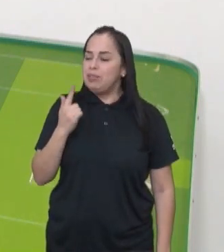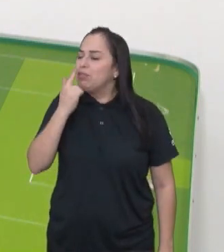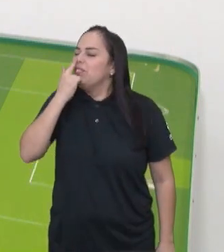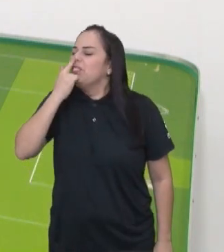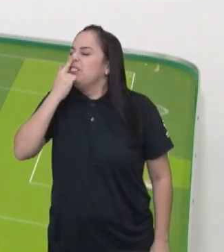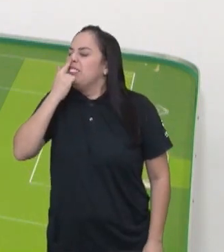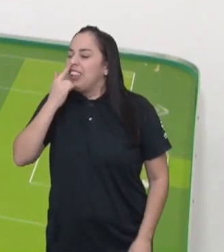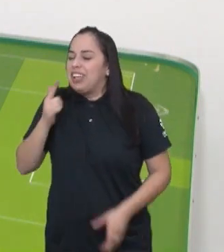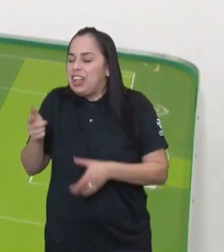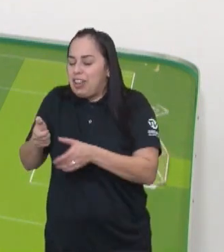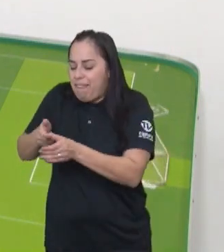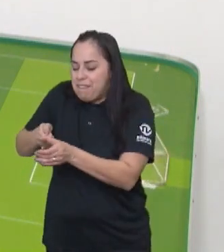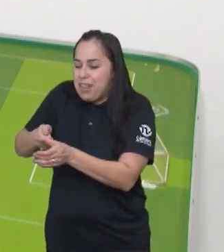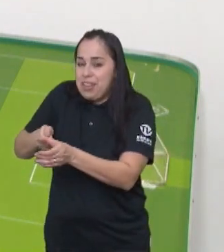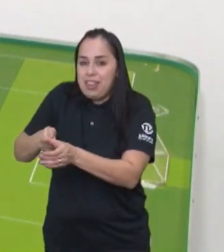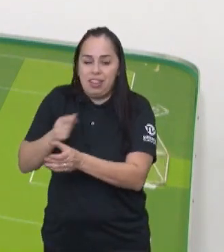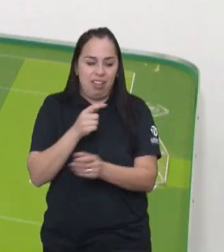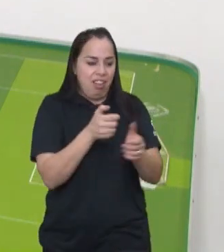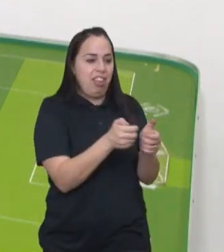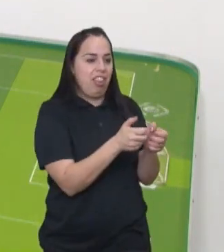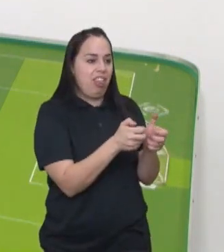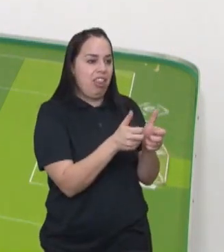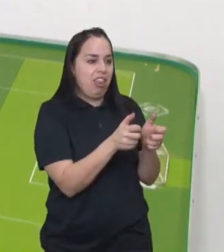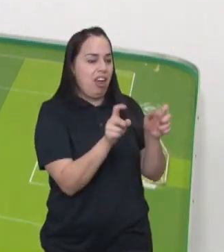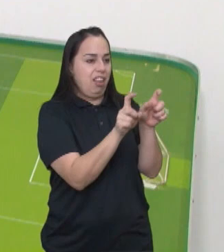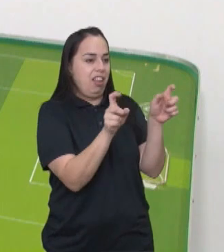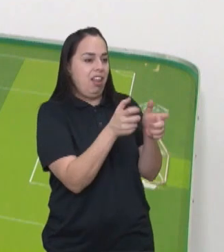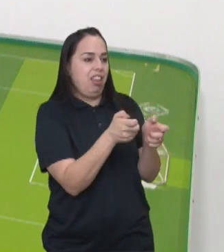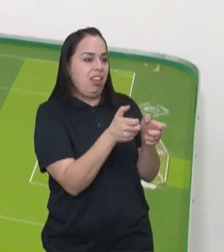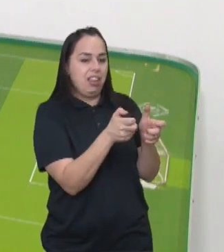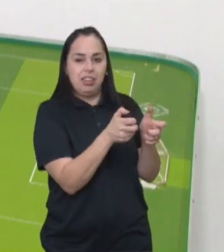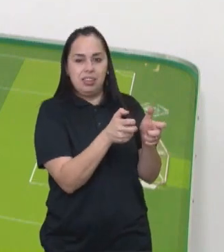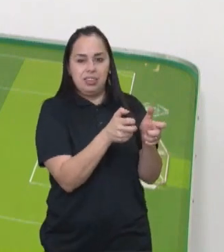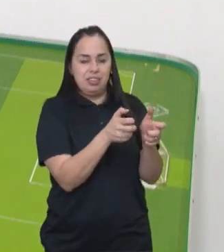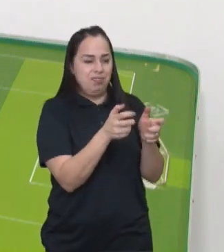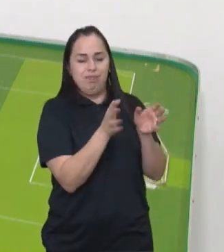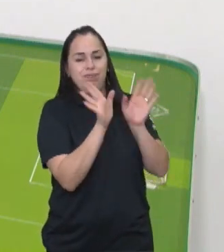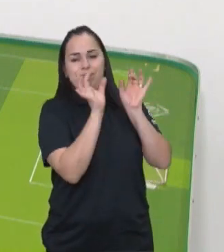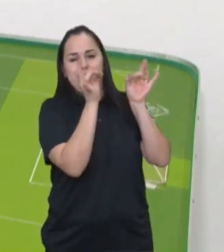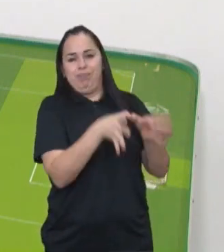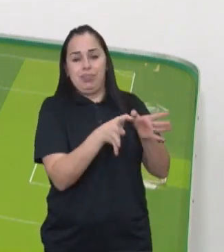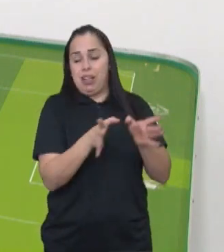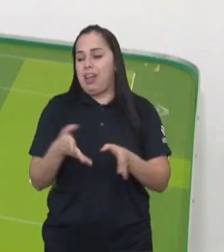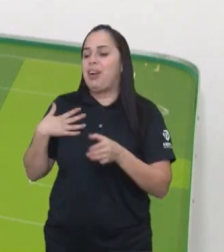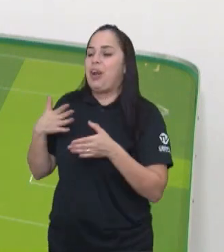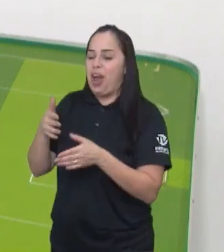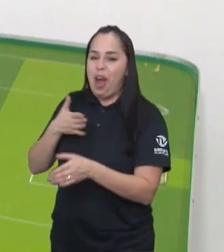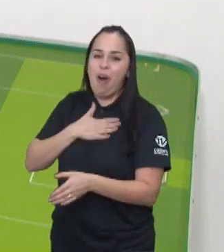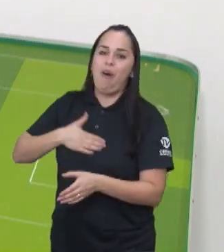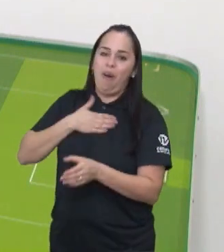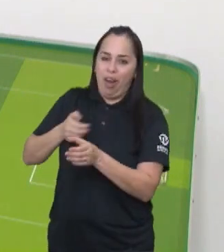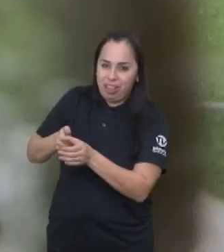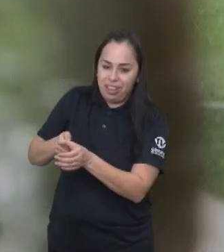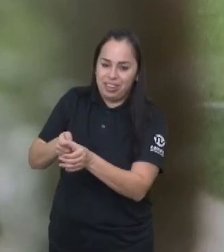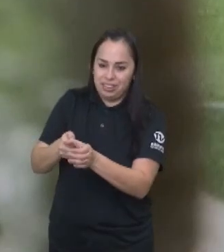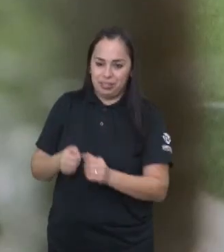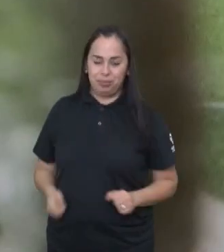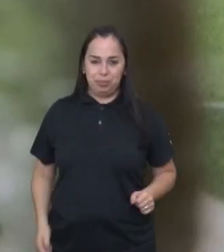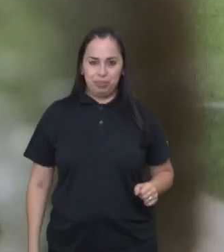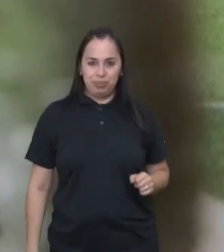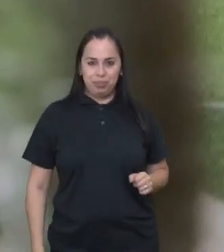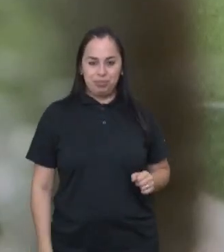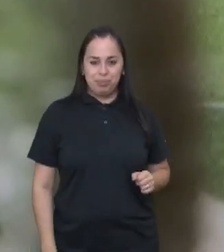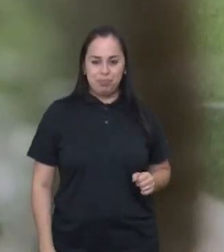vezes estar jogando futebol de mesa do que estar na frente do computador ou estar mexendo com outros games ou outra parte eletrônica. A distância,